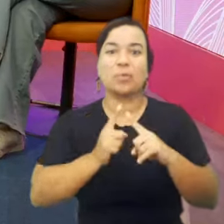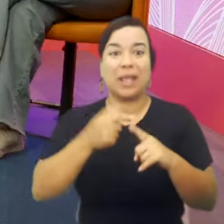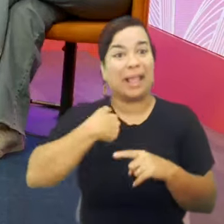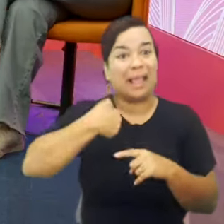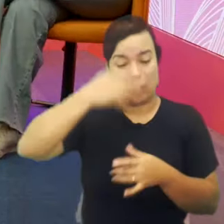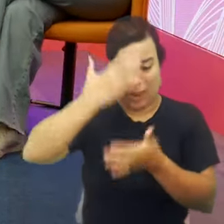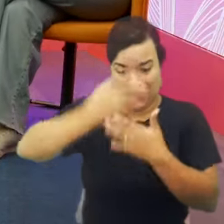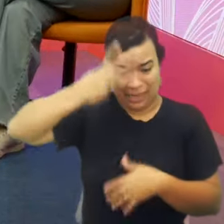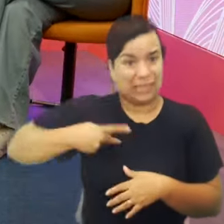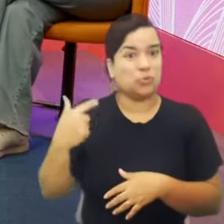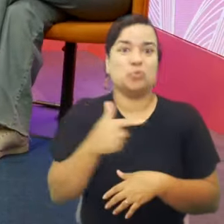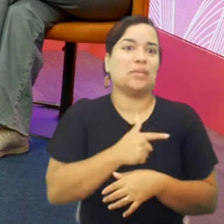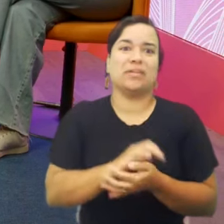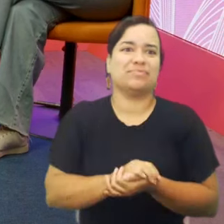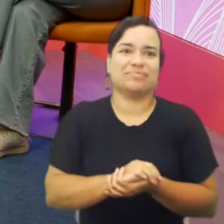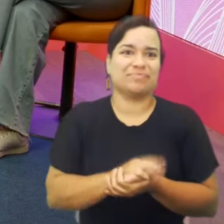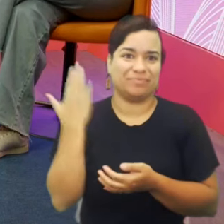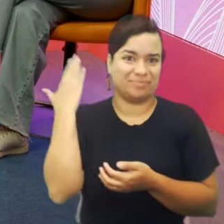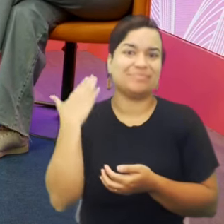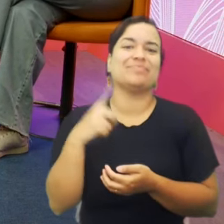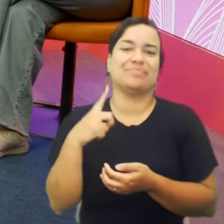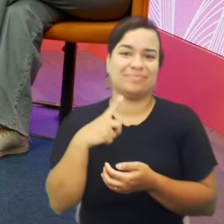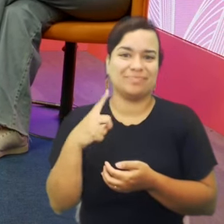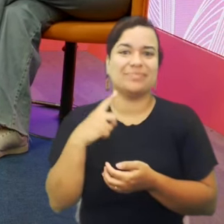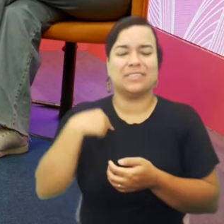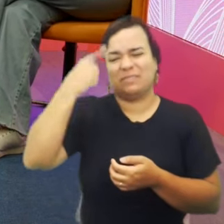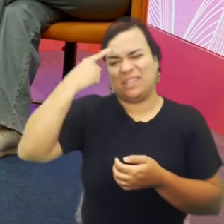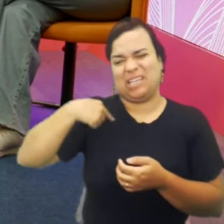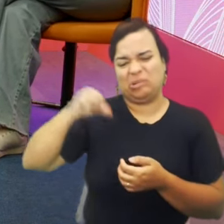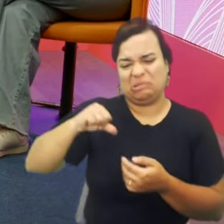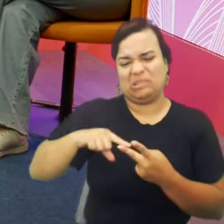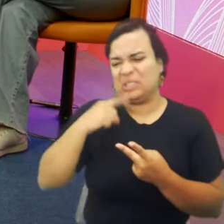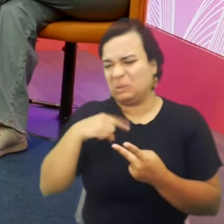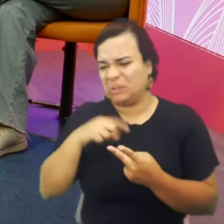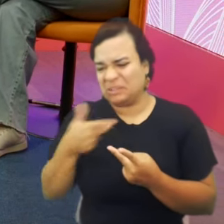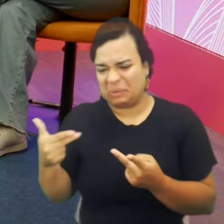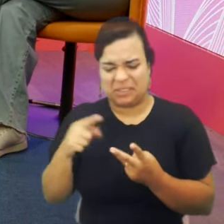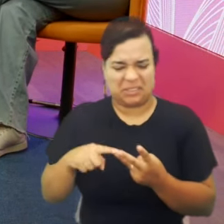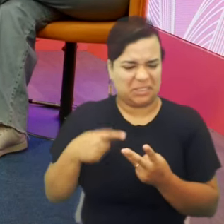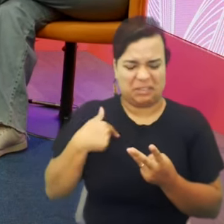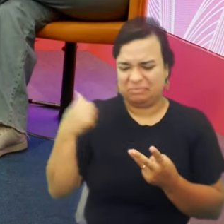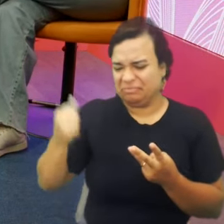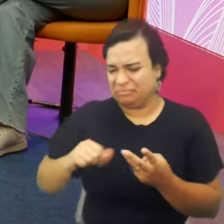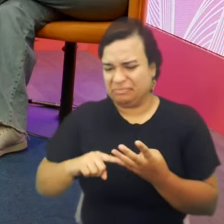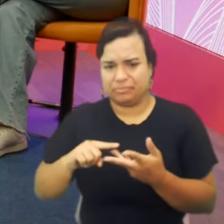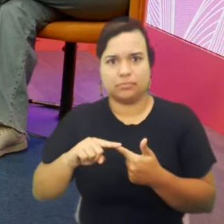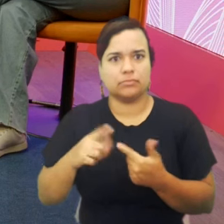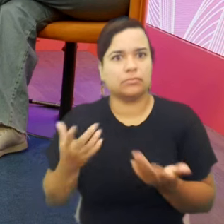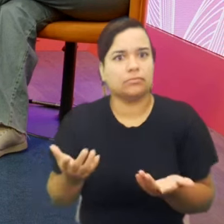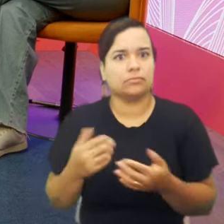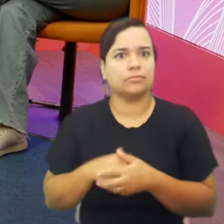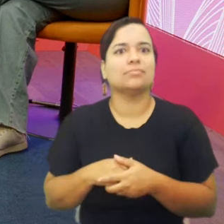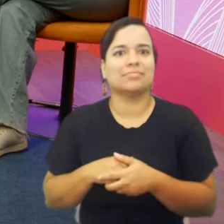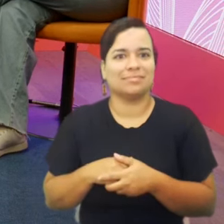impostora. Exatamente. Eu me boicotava muito. Achava que eu não era capaz de fazer muitas coisas que, cara, você dá um